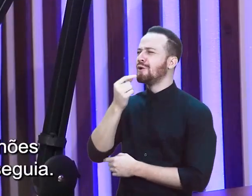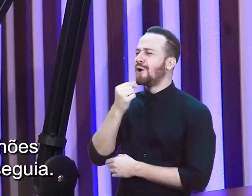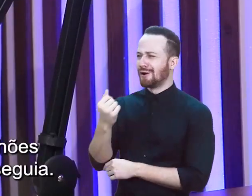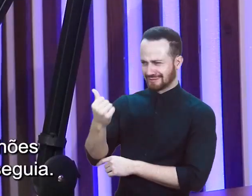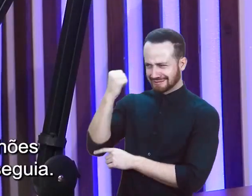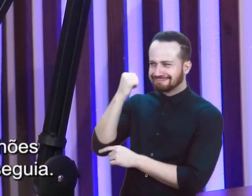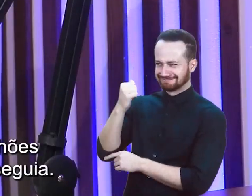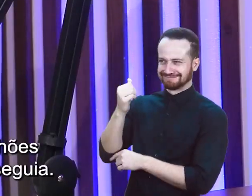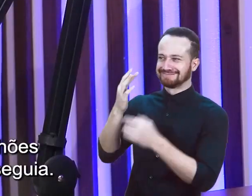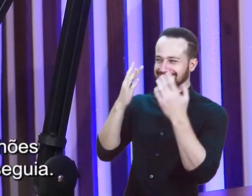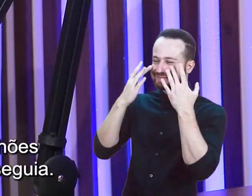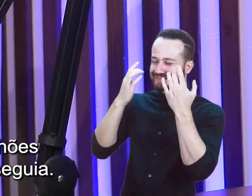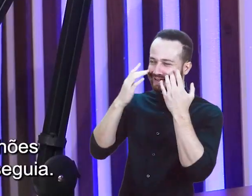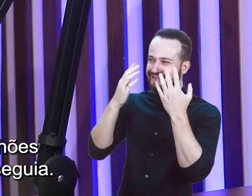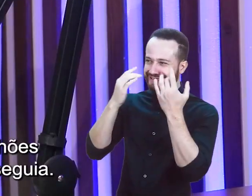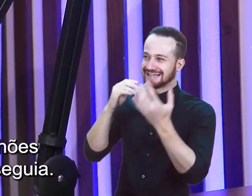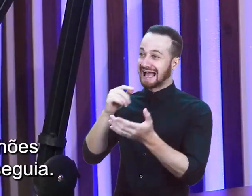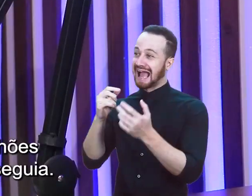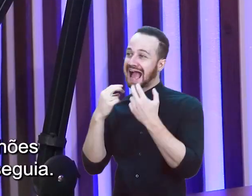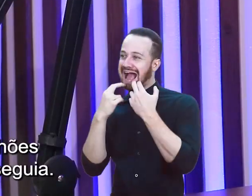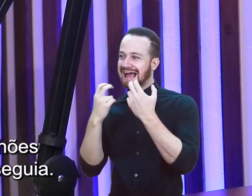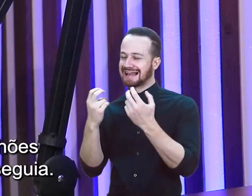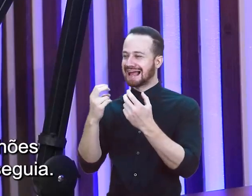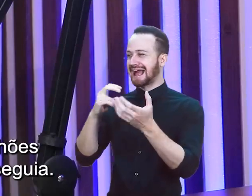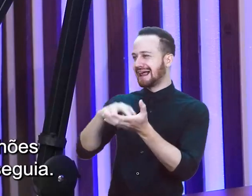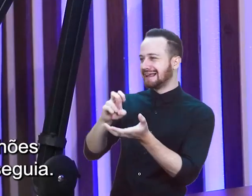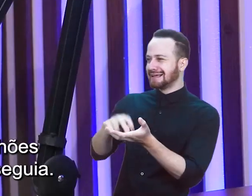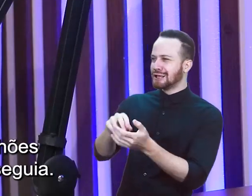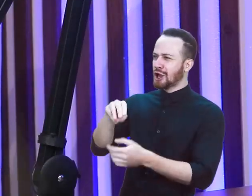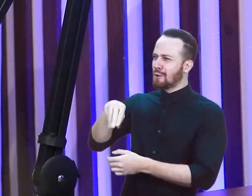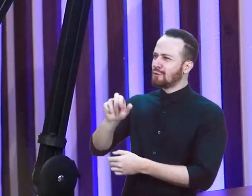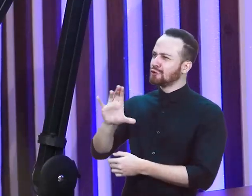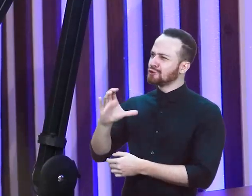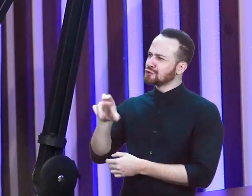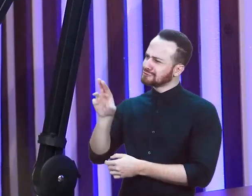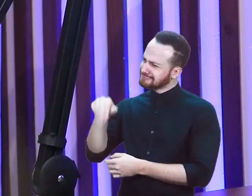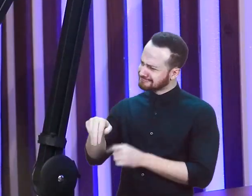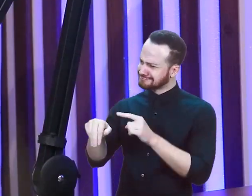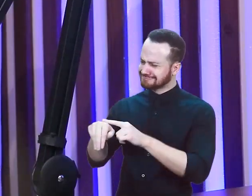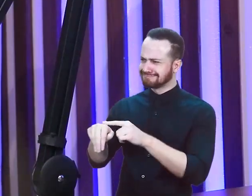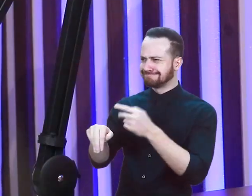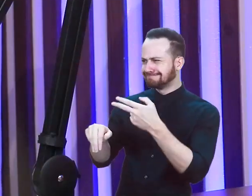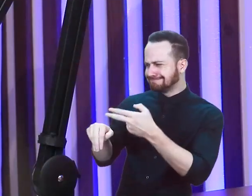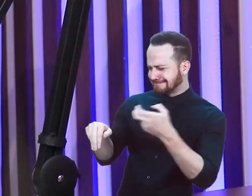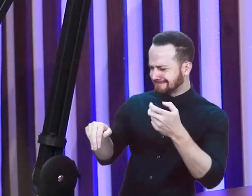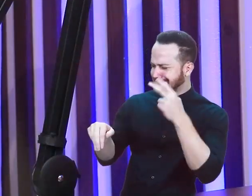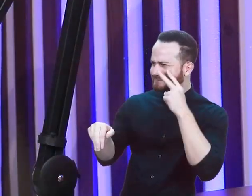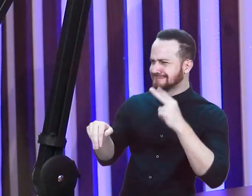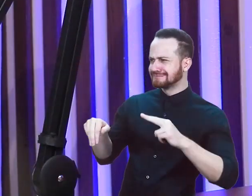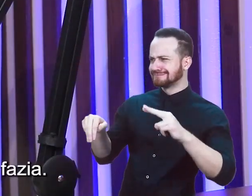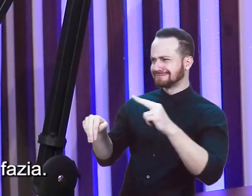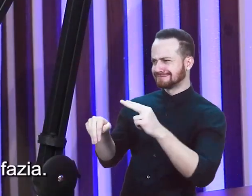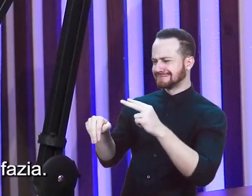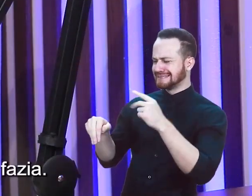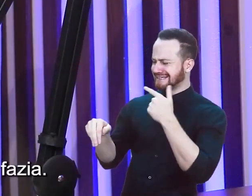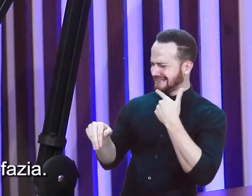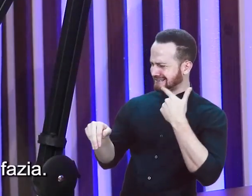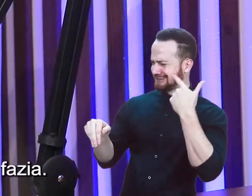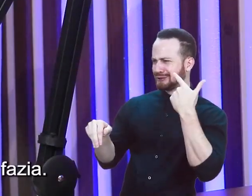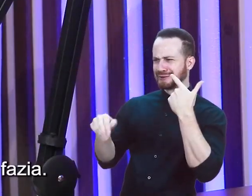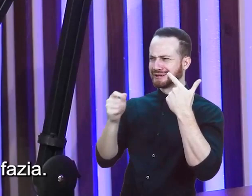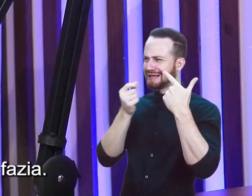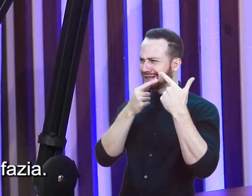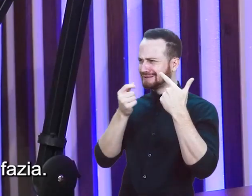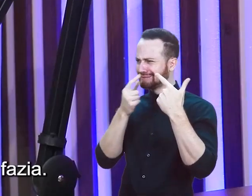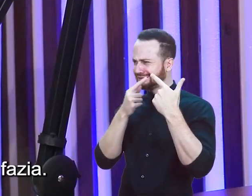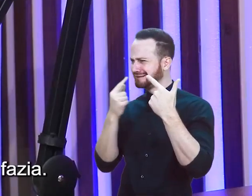assistia aos Trapalhões, e por incrível que pareça, eu não consigo até hoje sorrir, mesmo das piadas